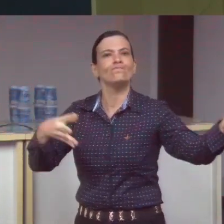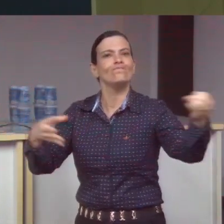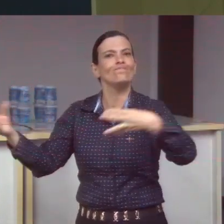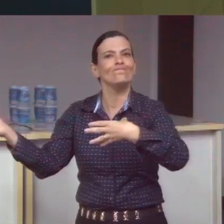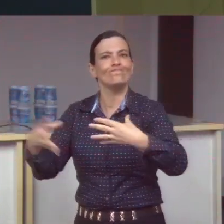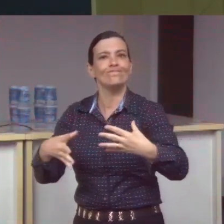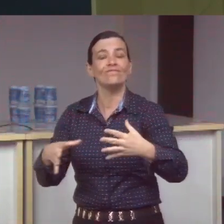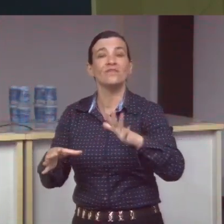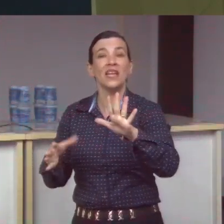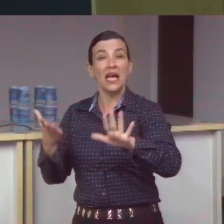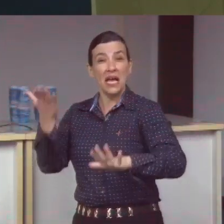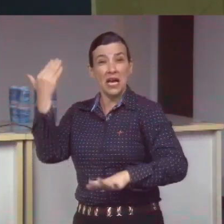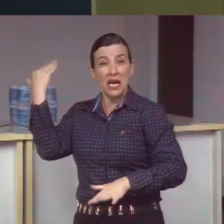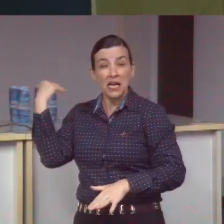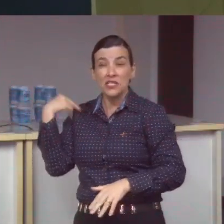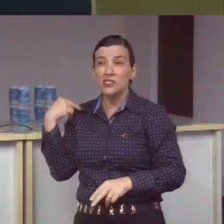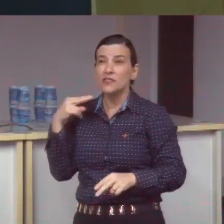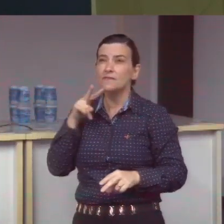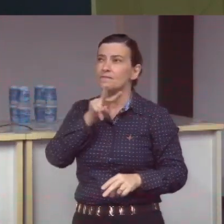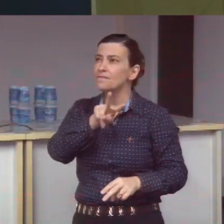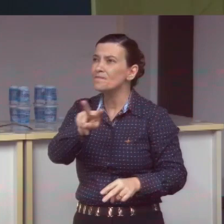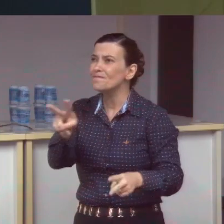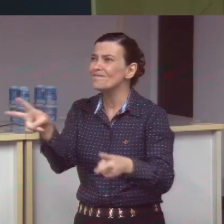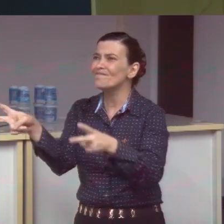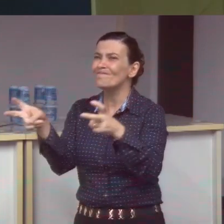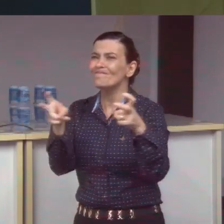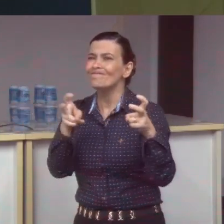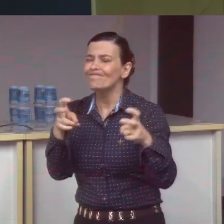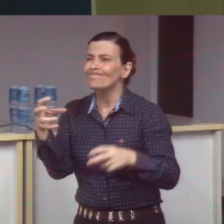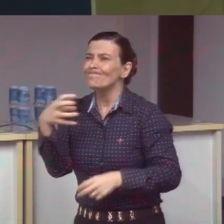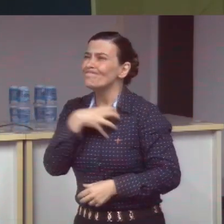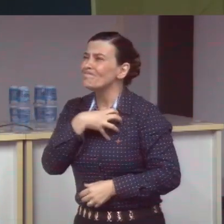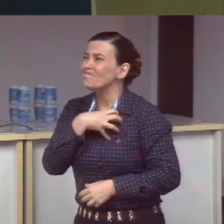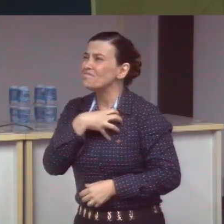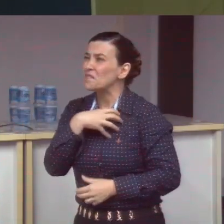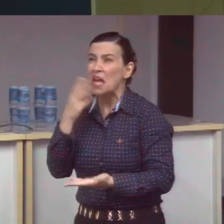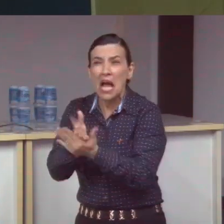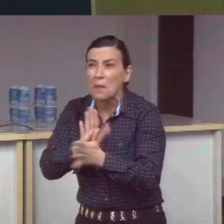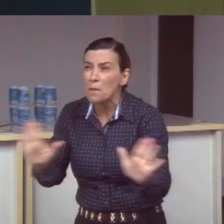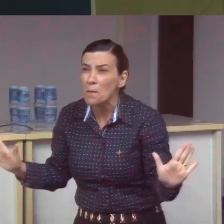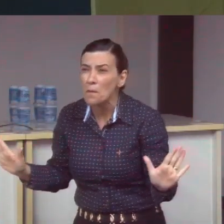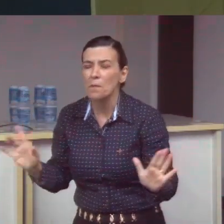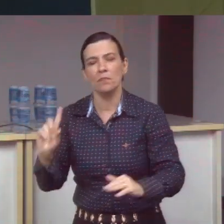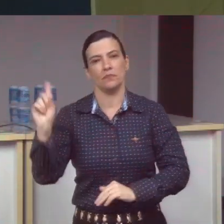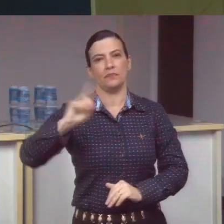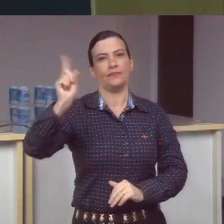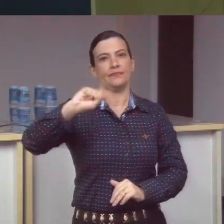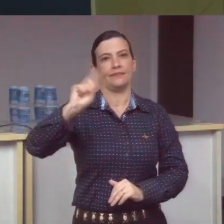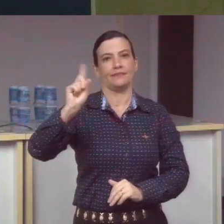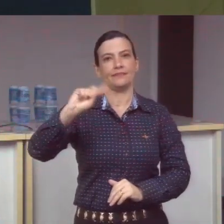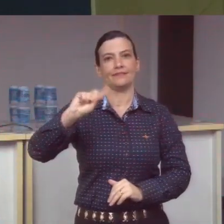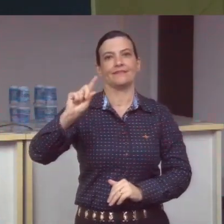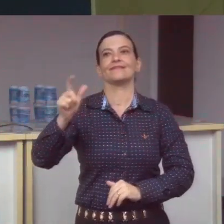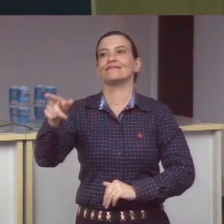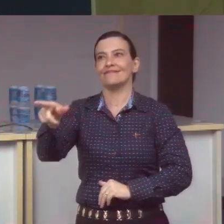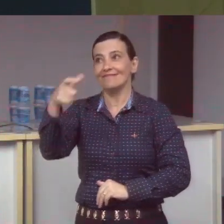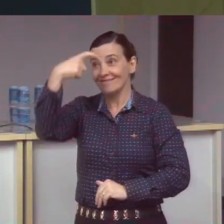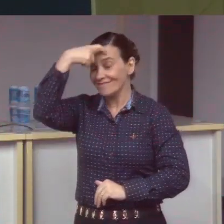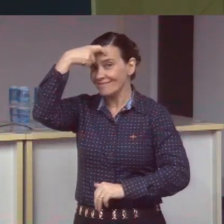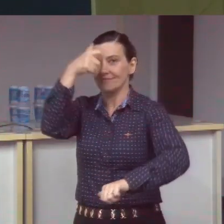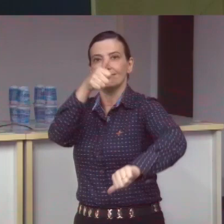tudo. E a gente conseguiu reconstruir. A possibilidade de eles se verem,